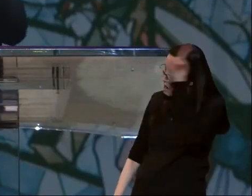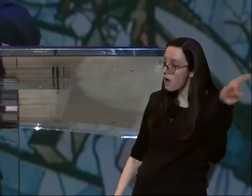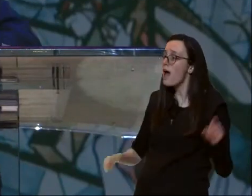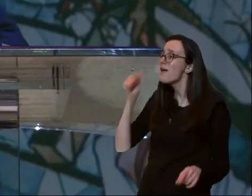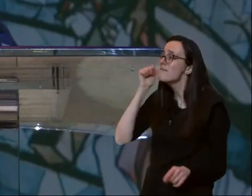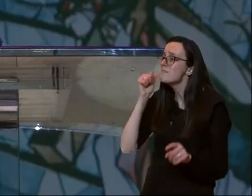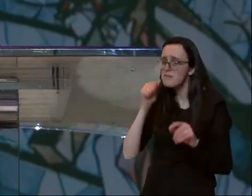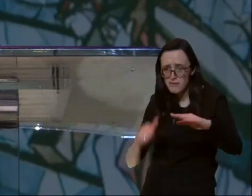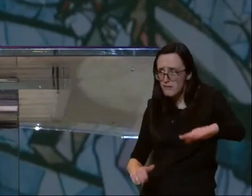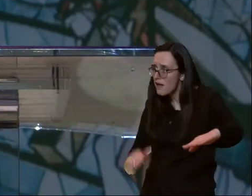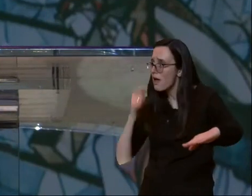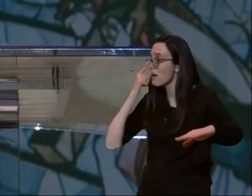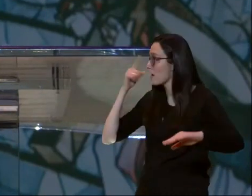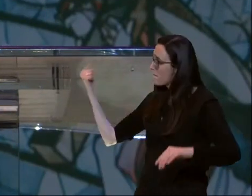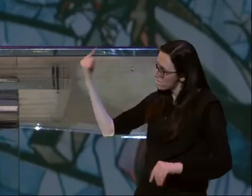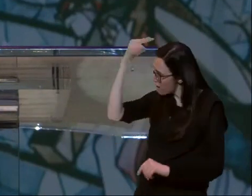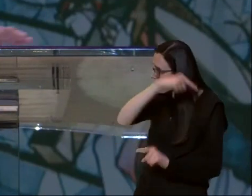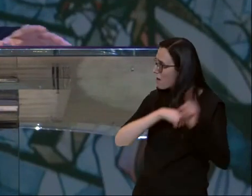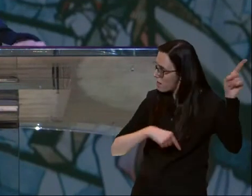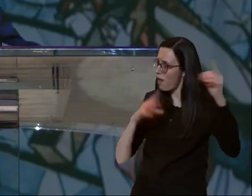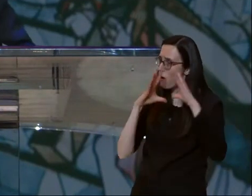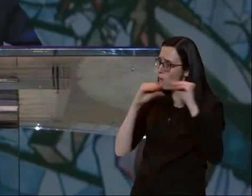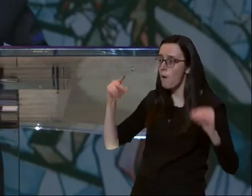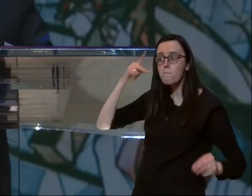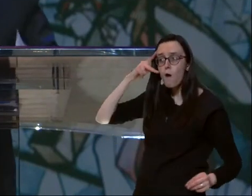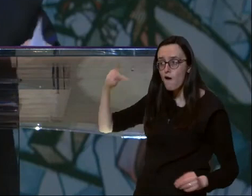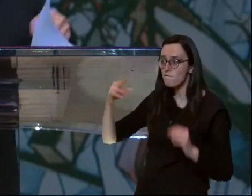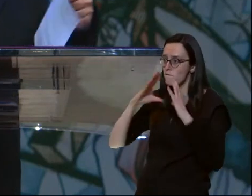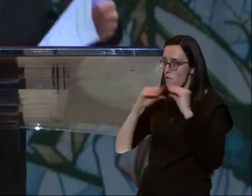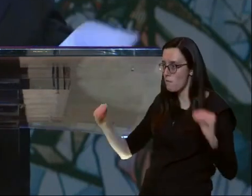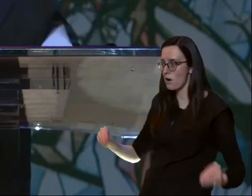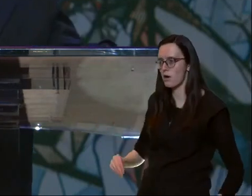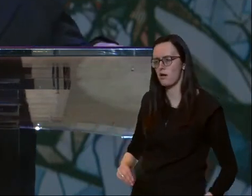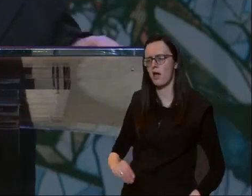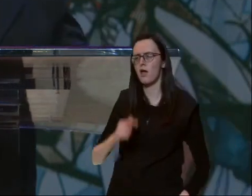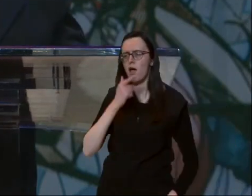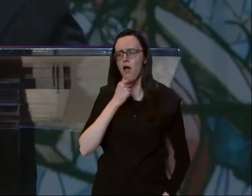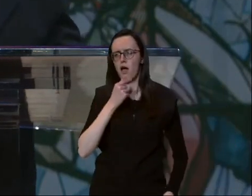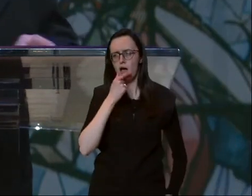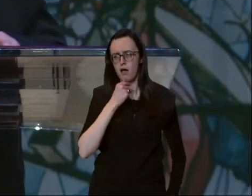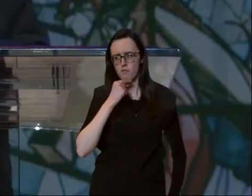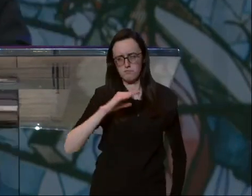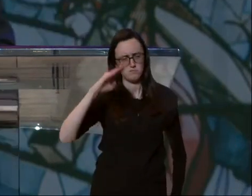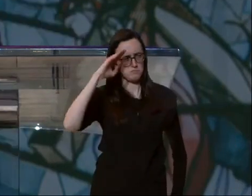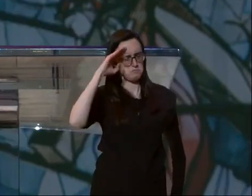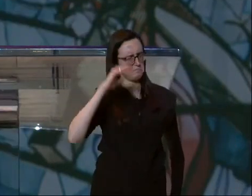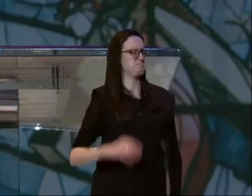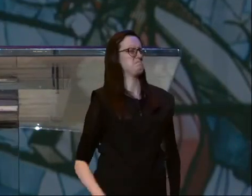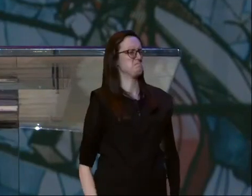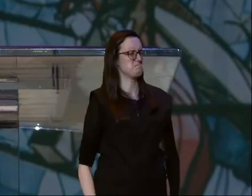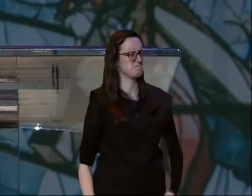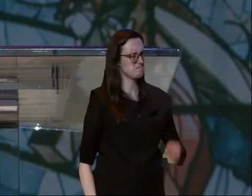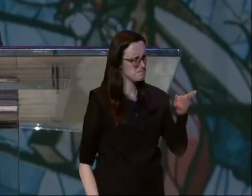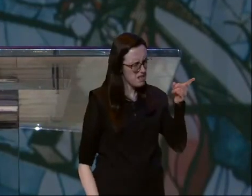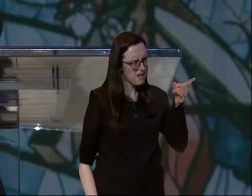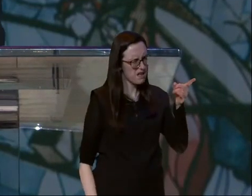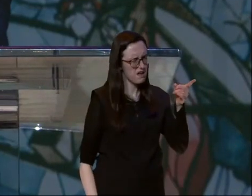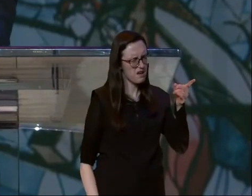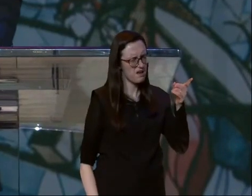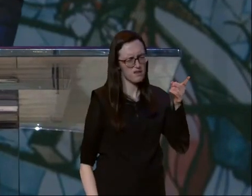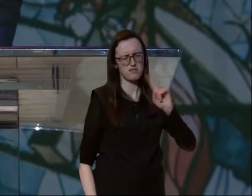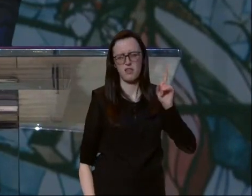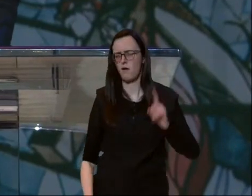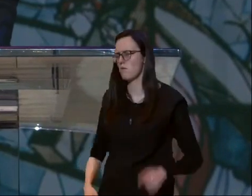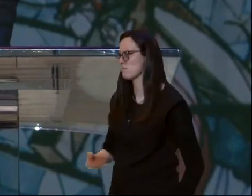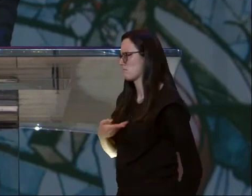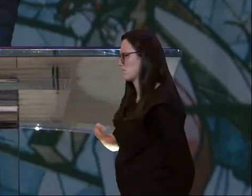ele o curaria da sua lepra. E para quem que Naamã foi? Para o rei. Primeiro